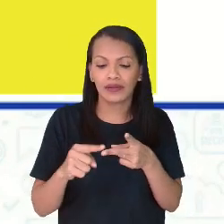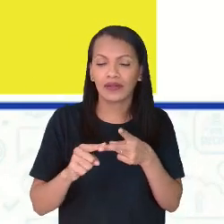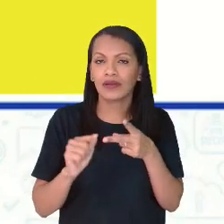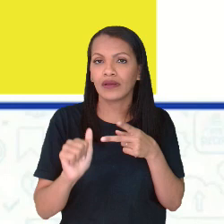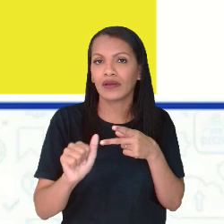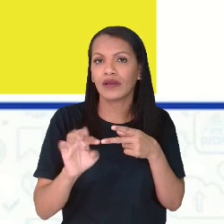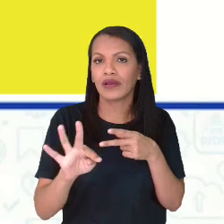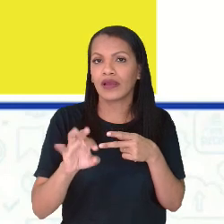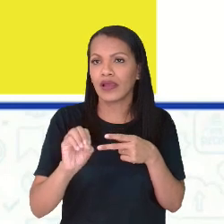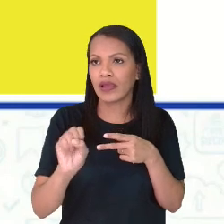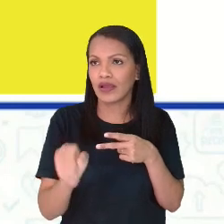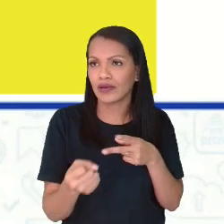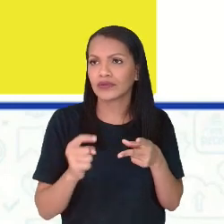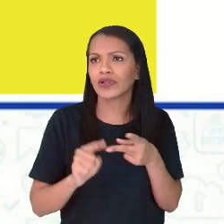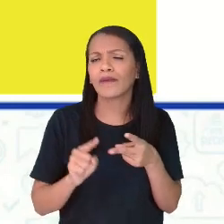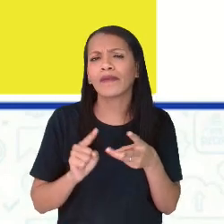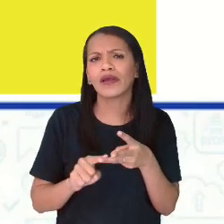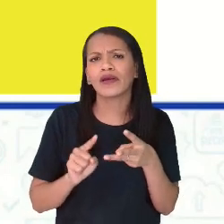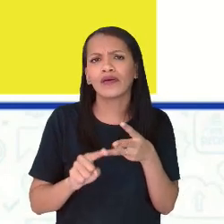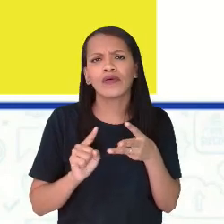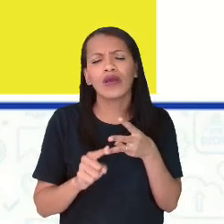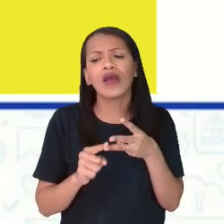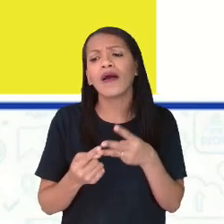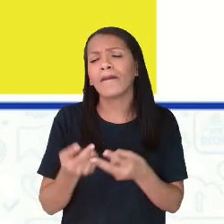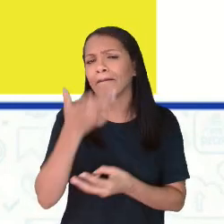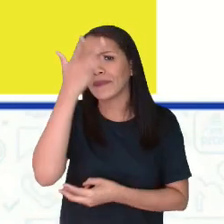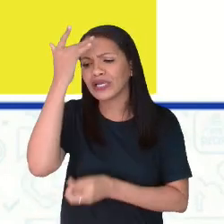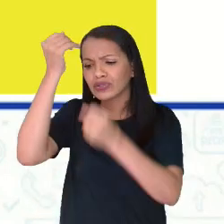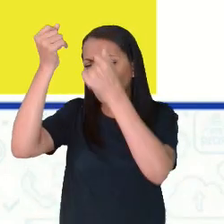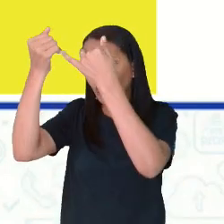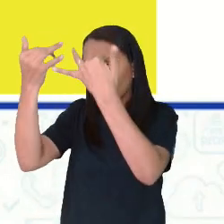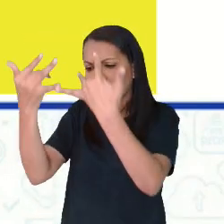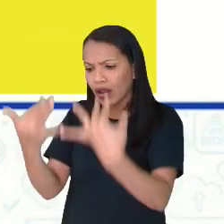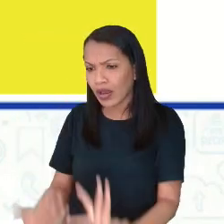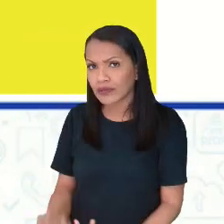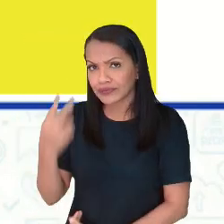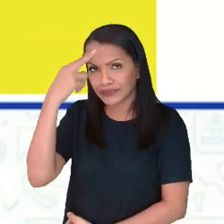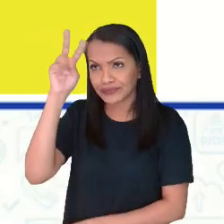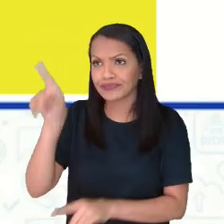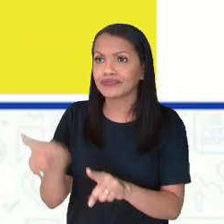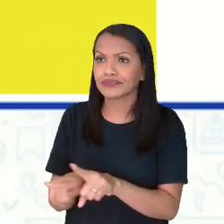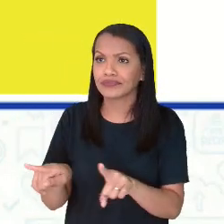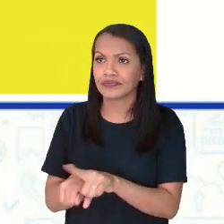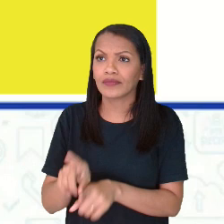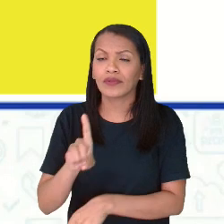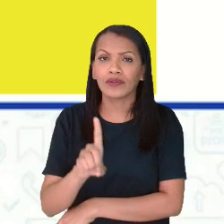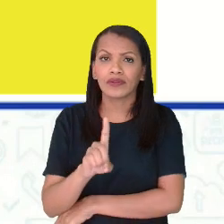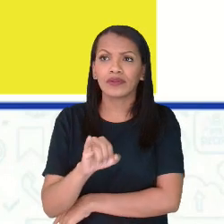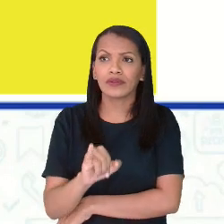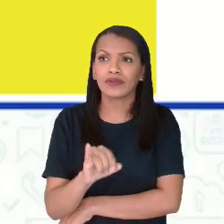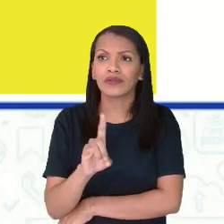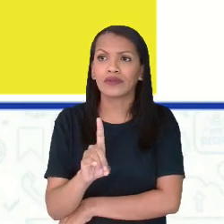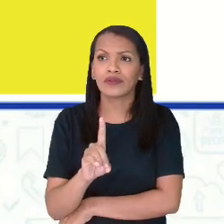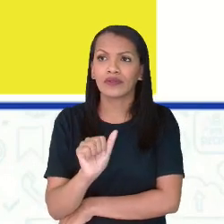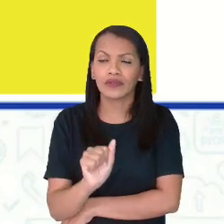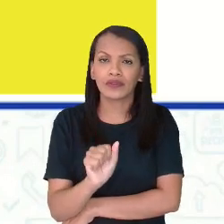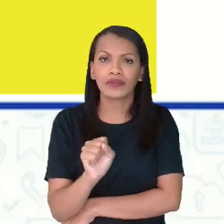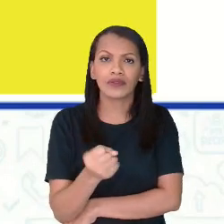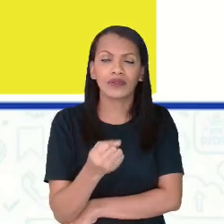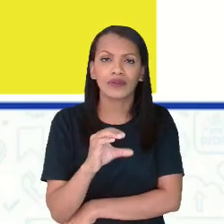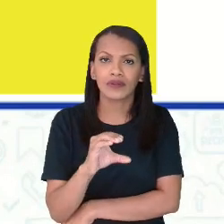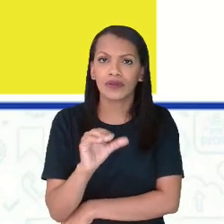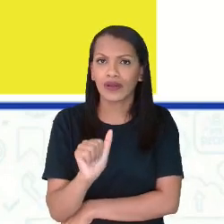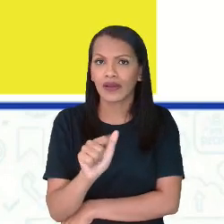O narrador e os diálogos, tá? E a didascália. Ai, meu Deus, o que é isso,